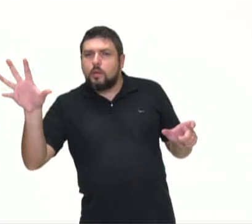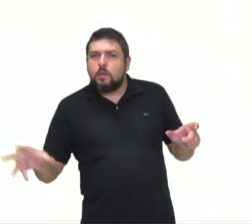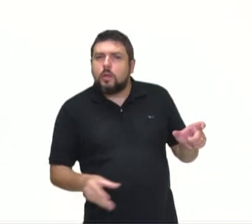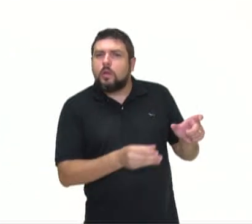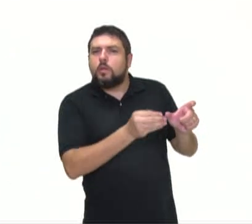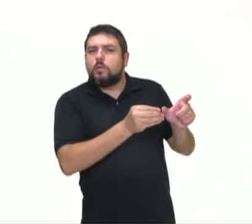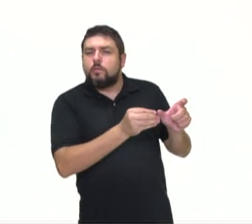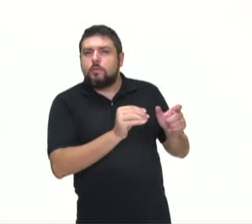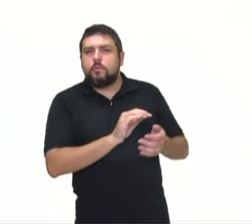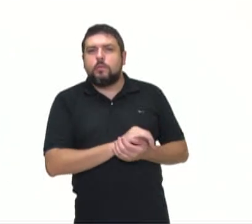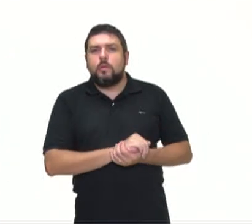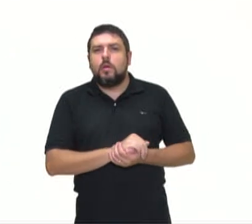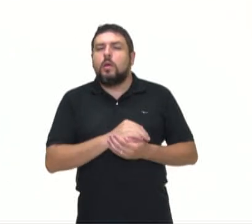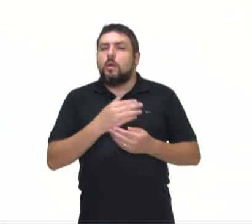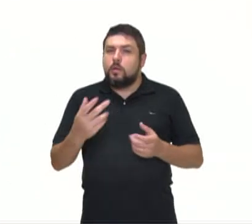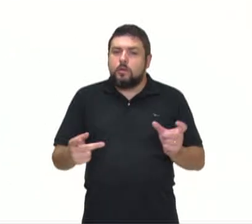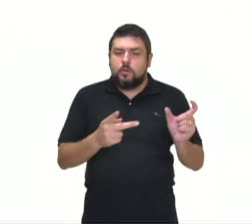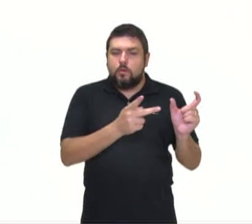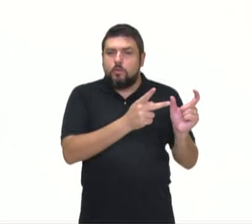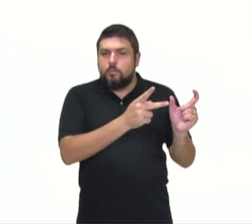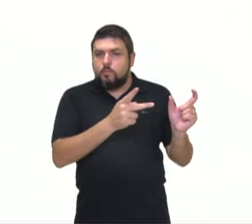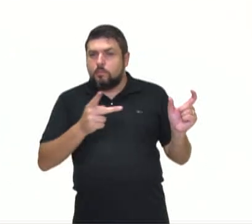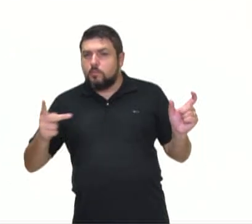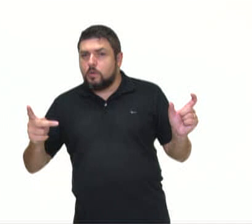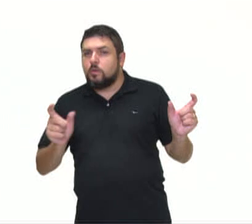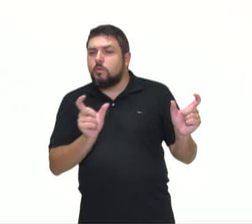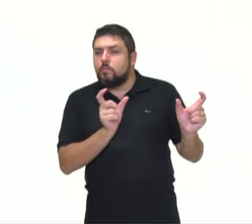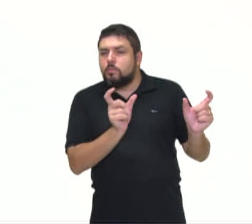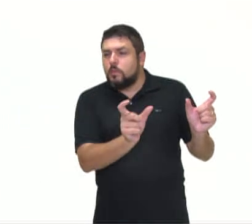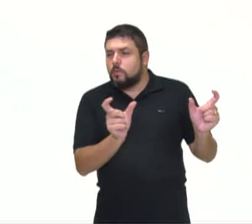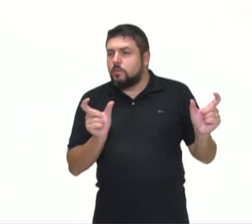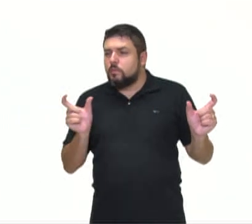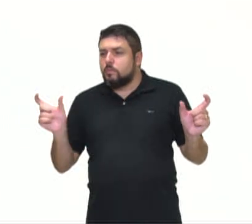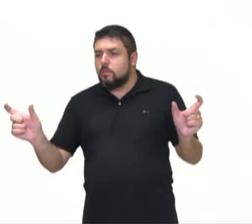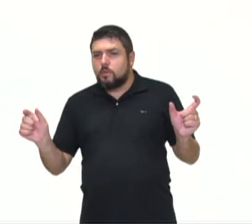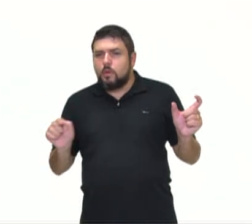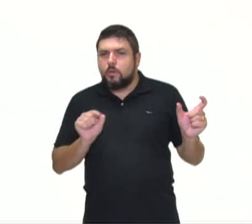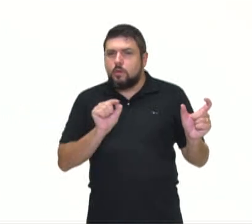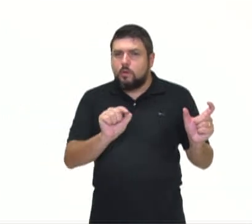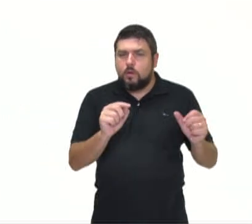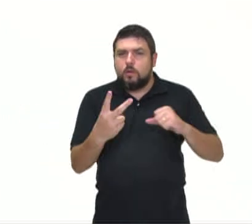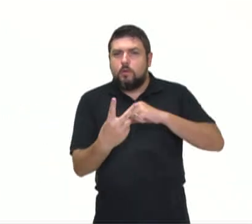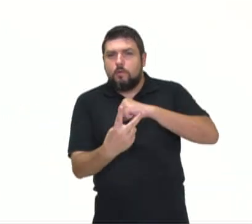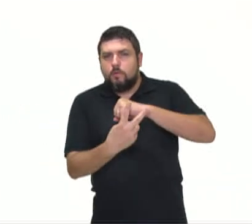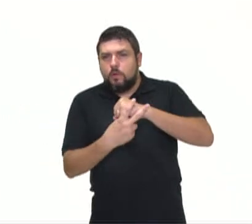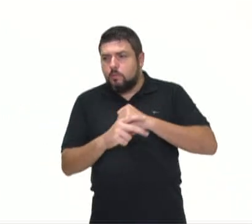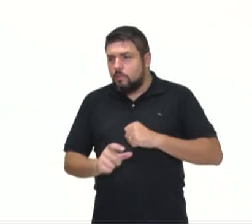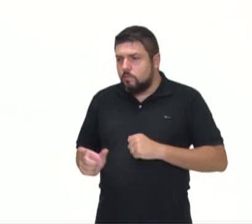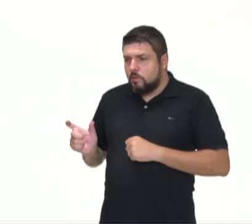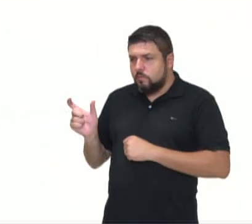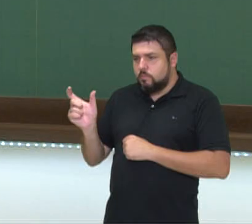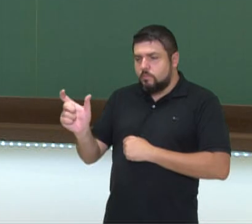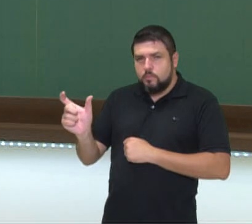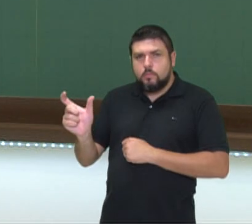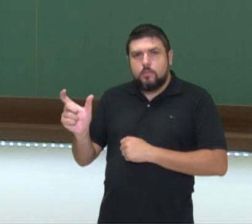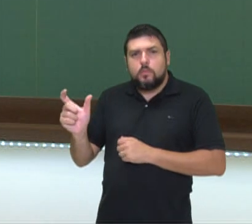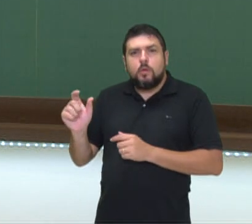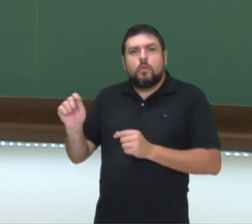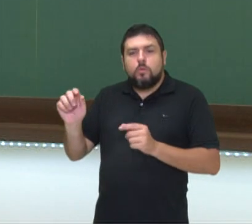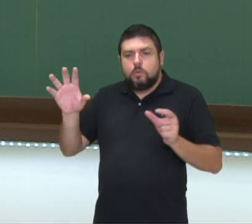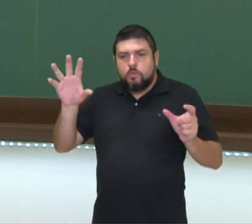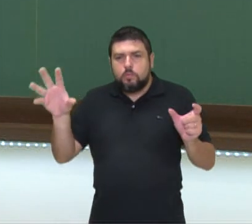predicado, portanto, tem dois núcleos, verbo e predicativo. Trata-se de um predicado verbo